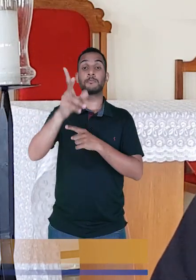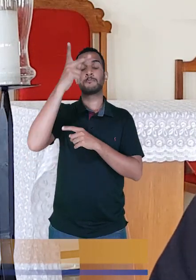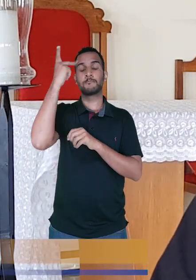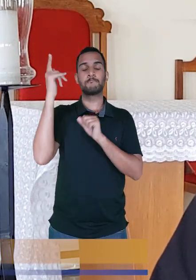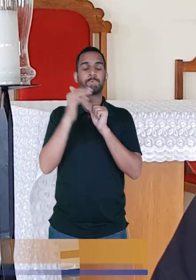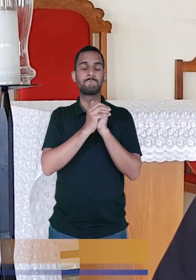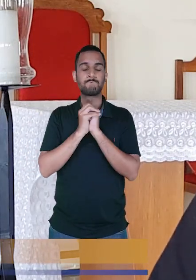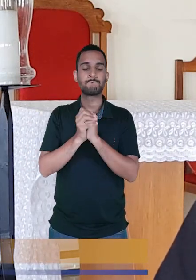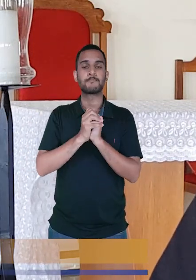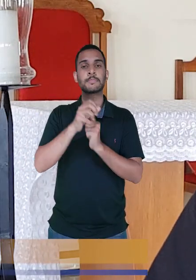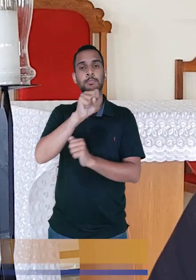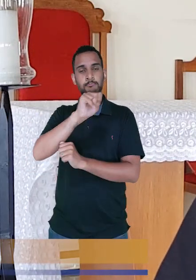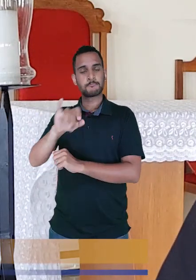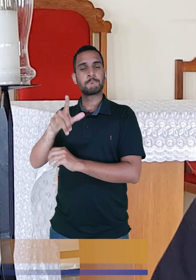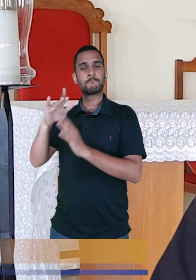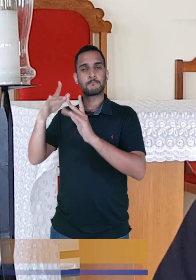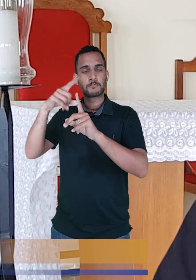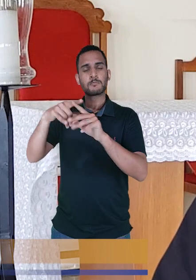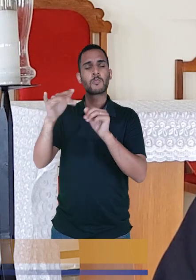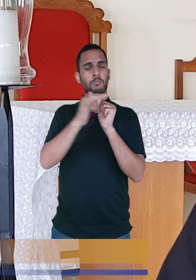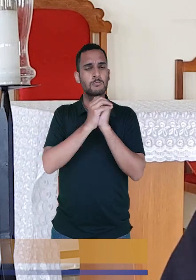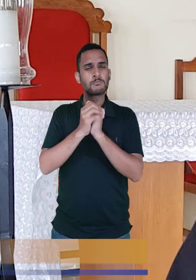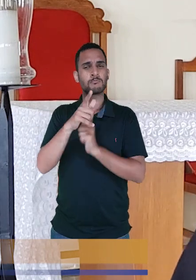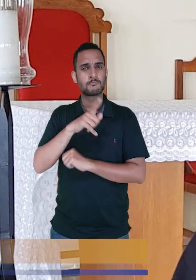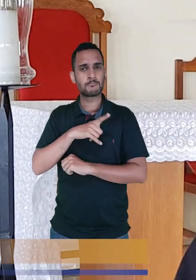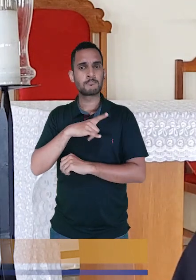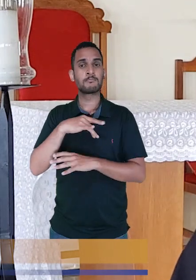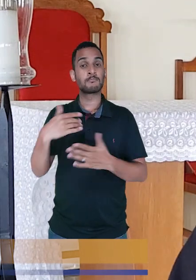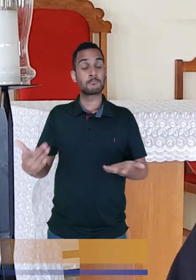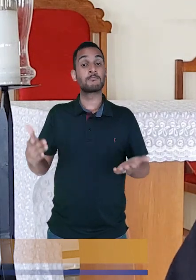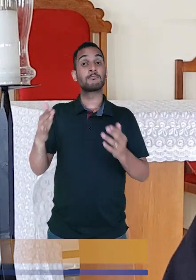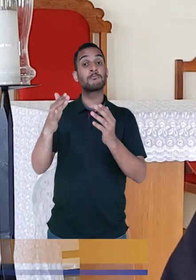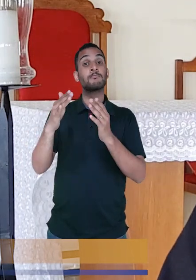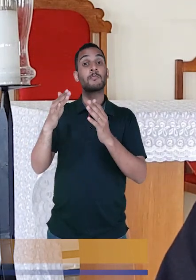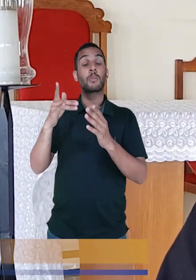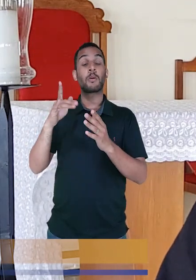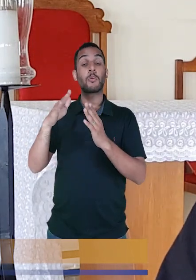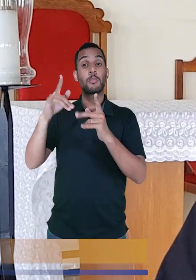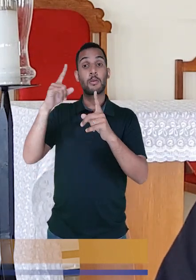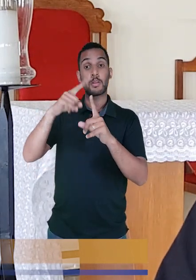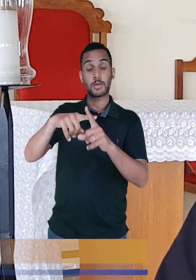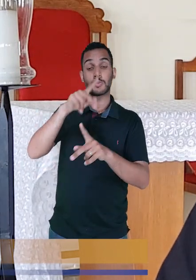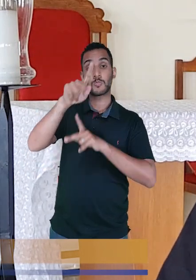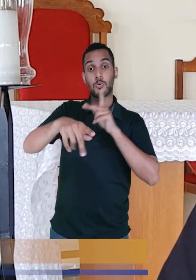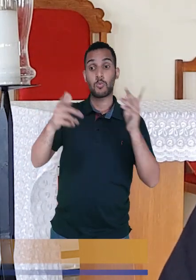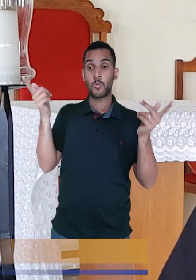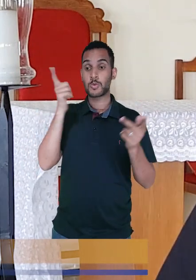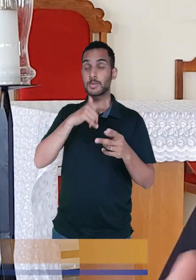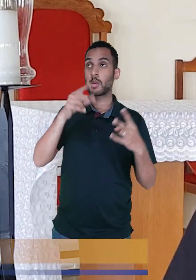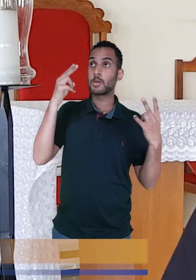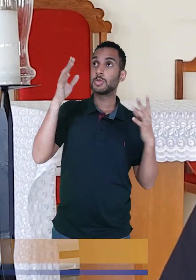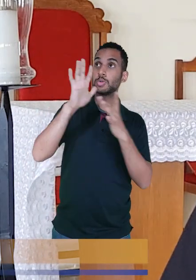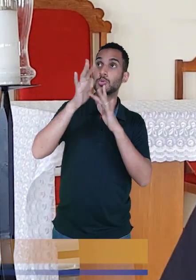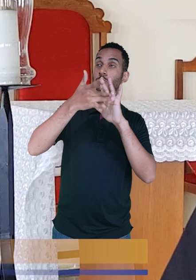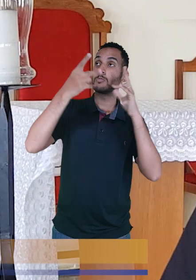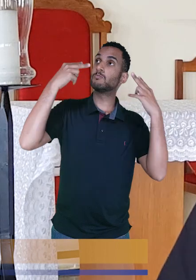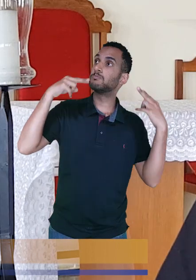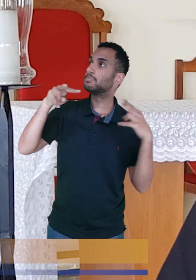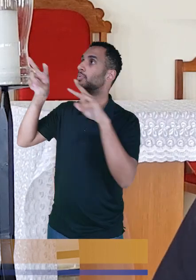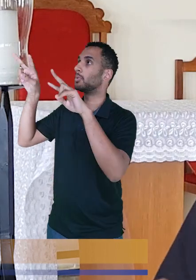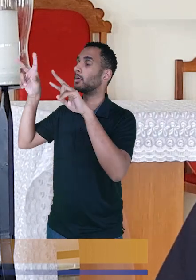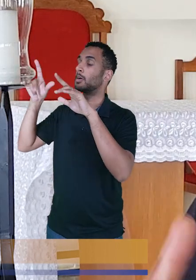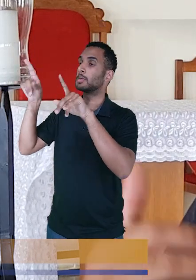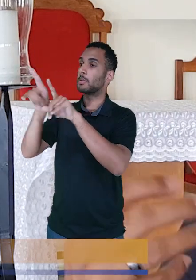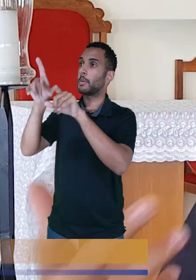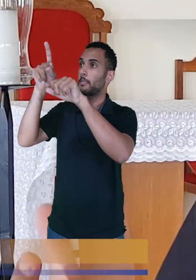projeto primeiro é ajudar as pessoas a rezarem. Se nós temos uma igreja que reza, então nós temos uma igreja que consegue olhar para Jesus